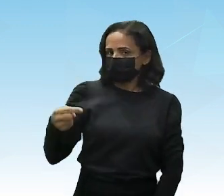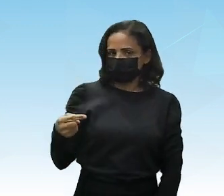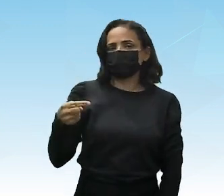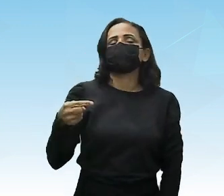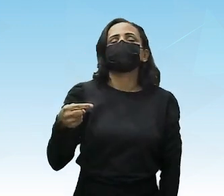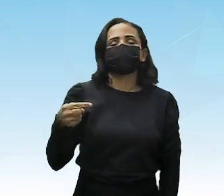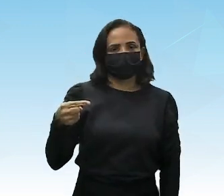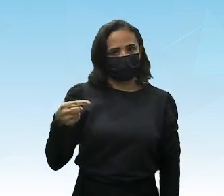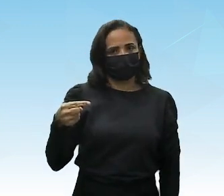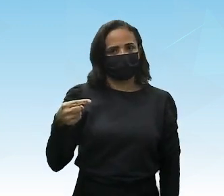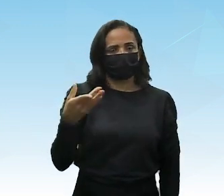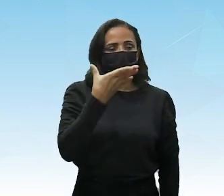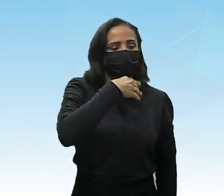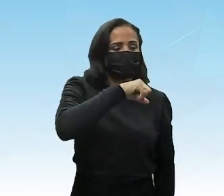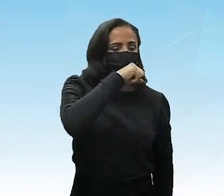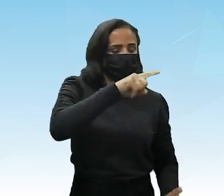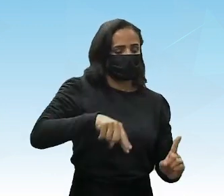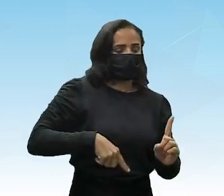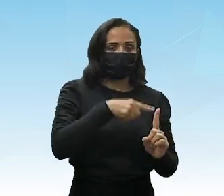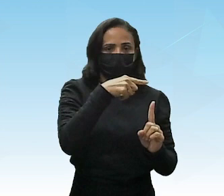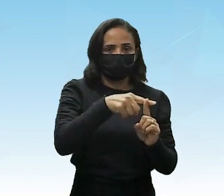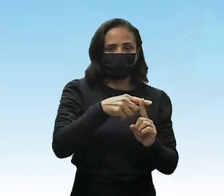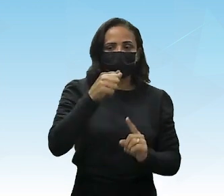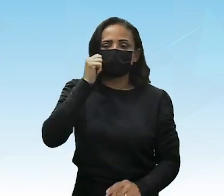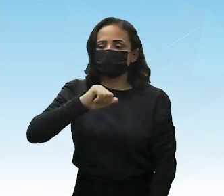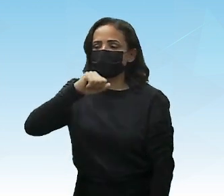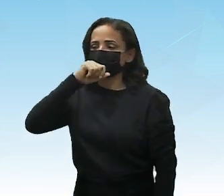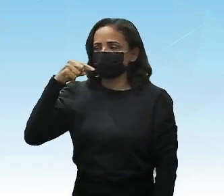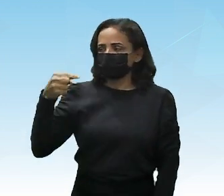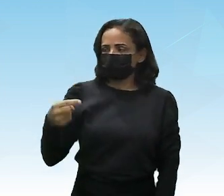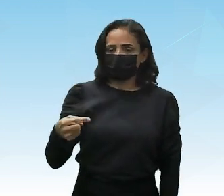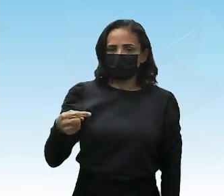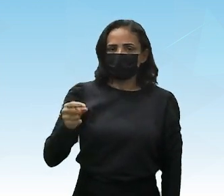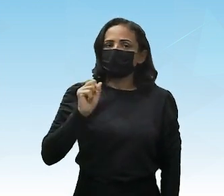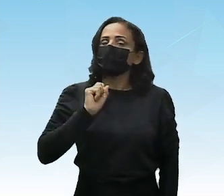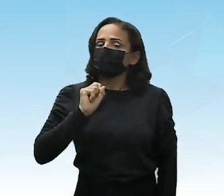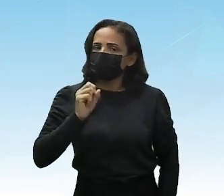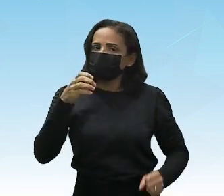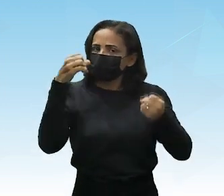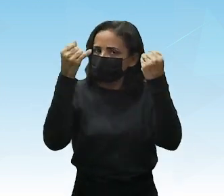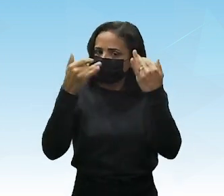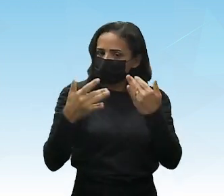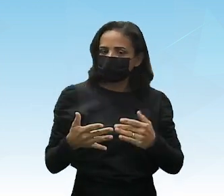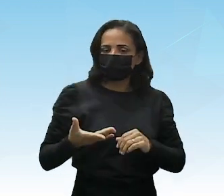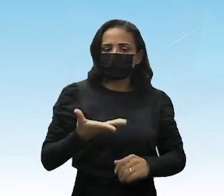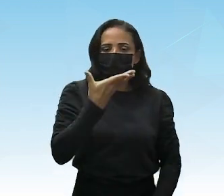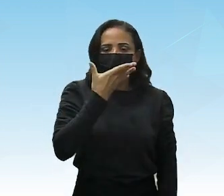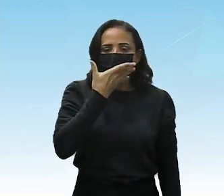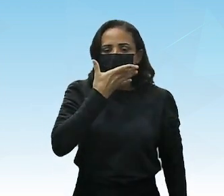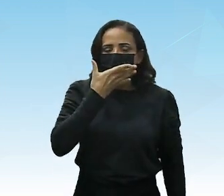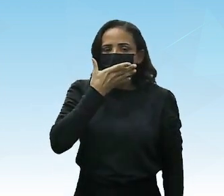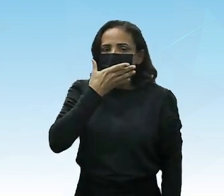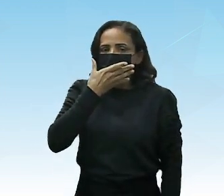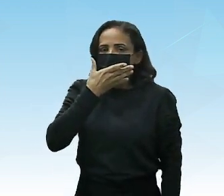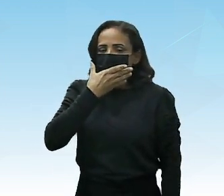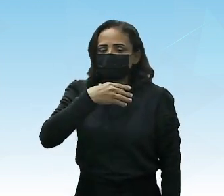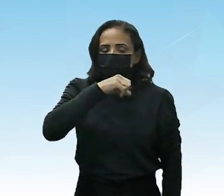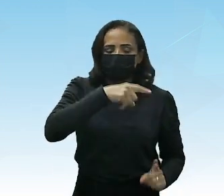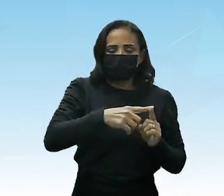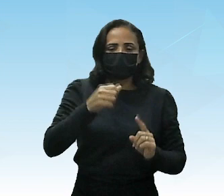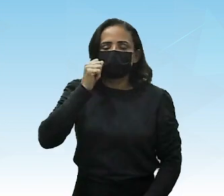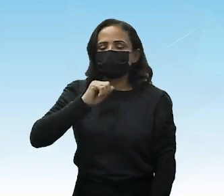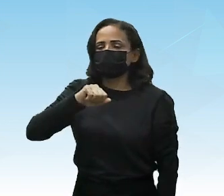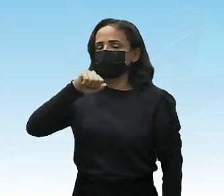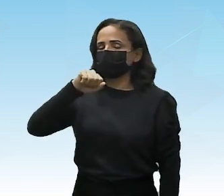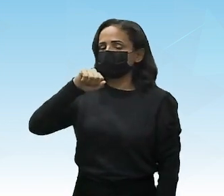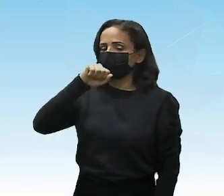negativa. O pai é positivo, a mãe é negativa. Agora tem um detalhe. A mãe é negativa? É, a mãe é negativa. Aí vamos para